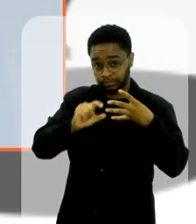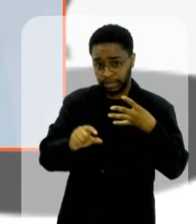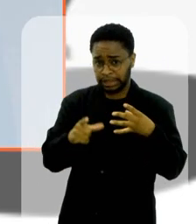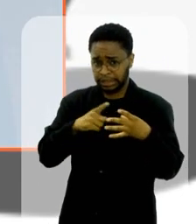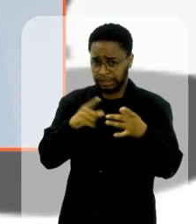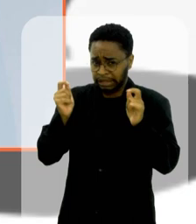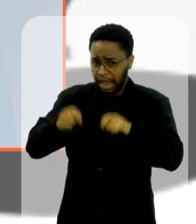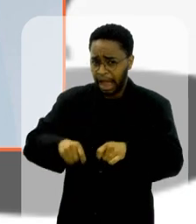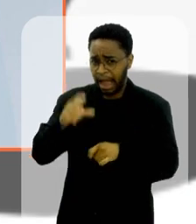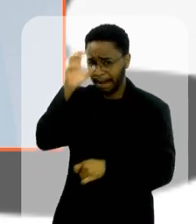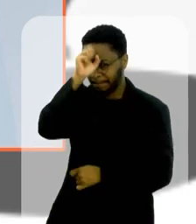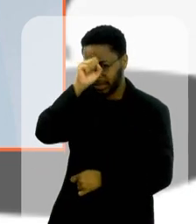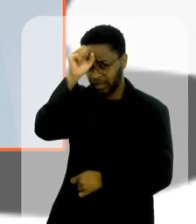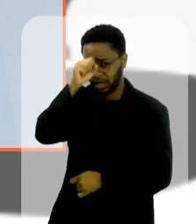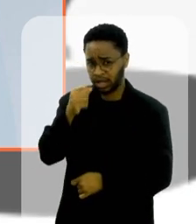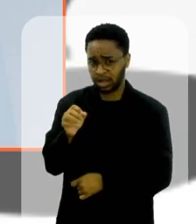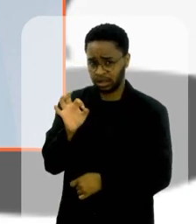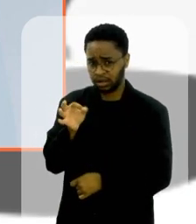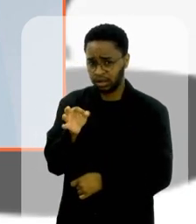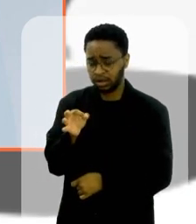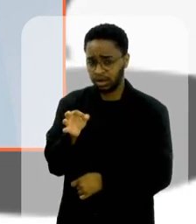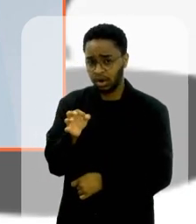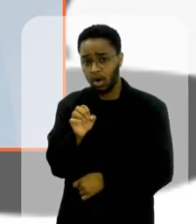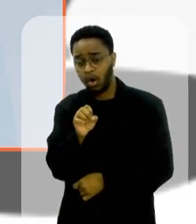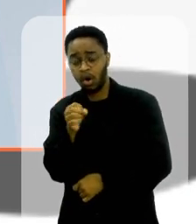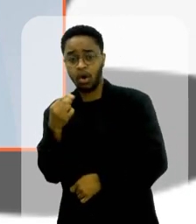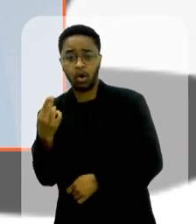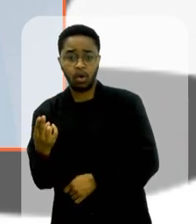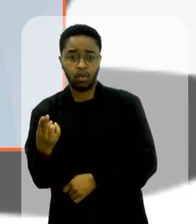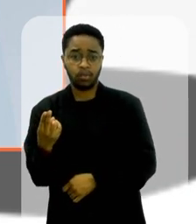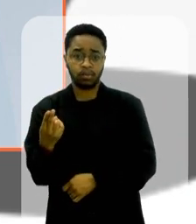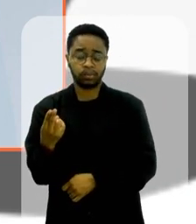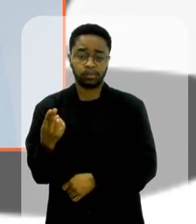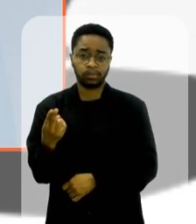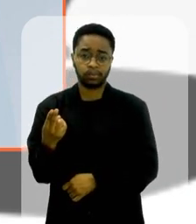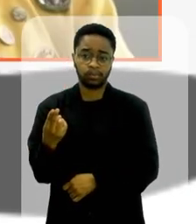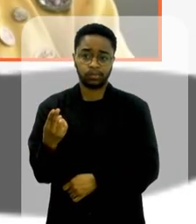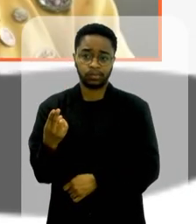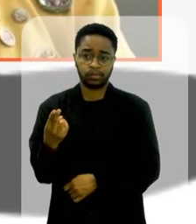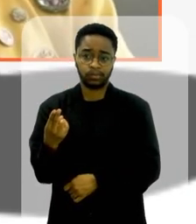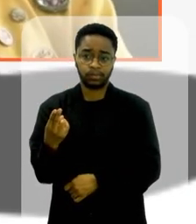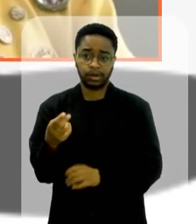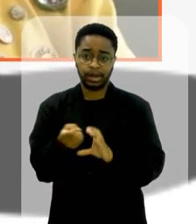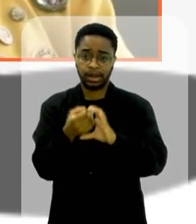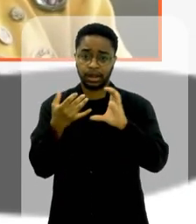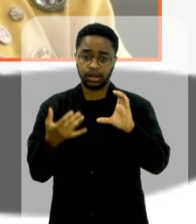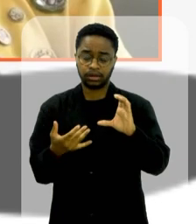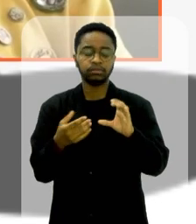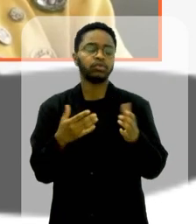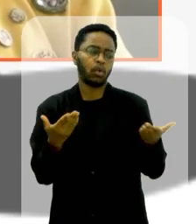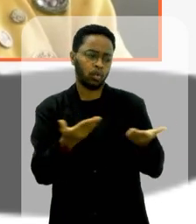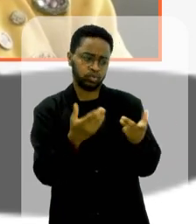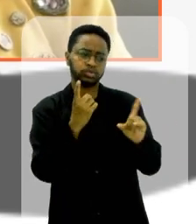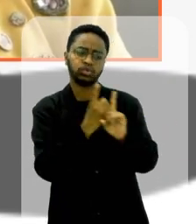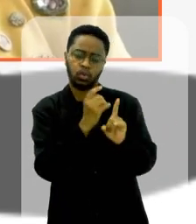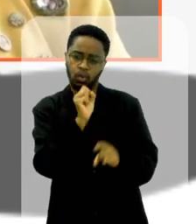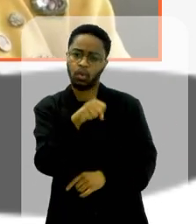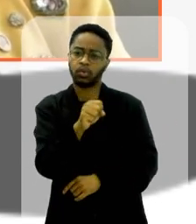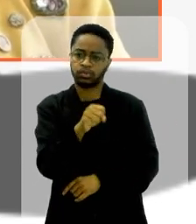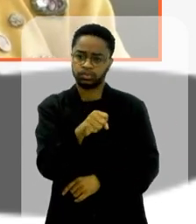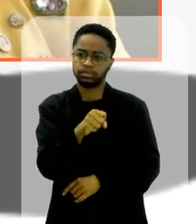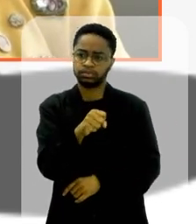onde aprender-se esse ofício ou isso é uma Hoje característica você inerente? encontra.